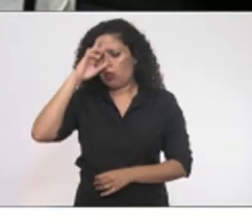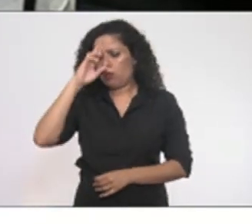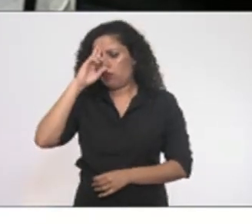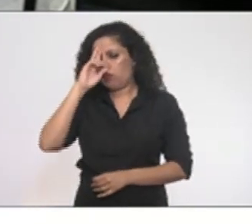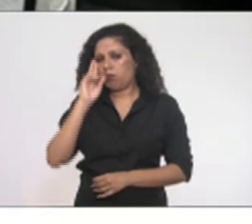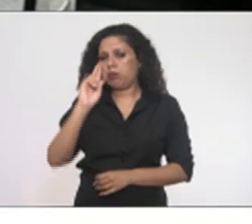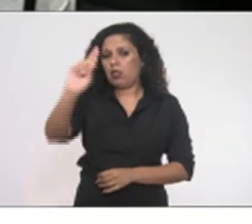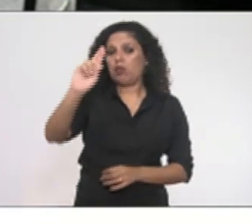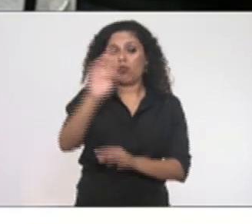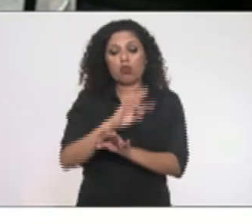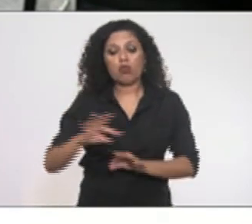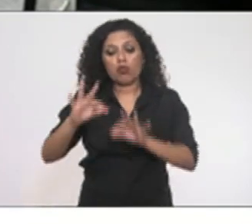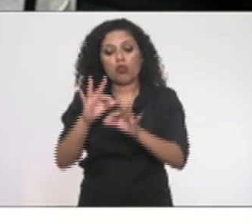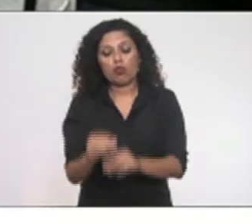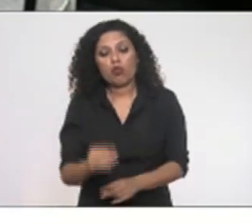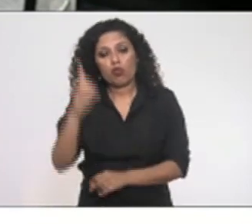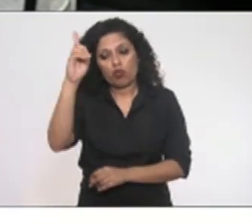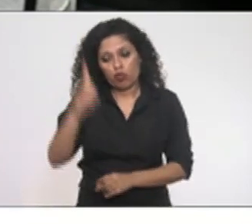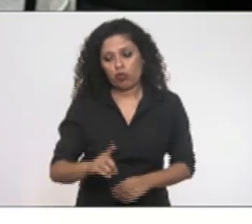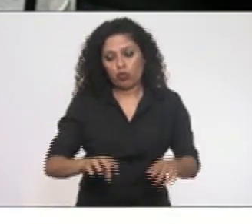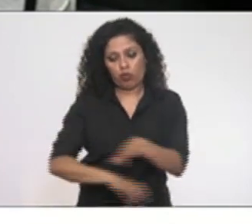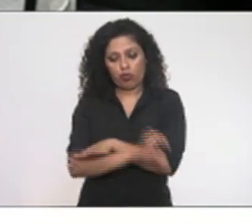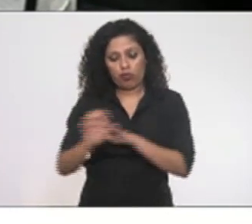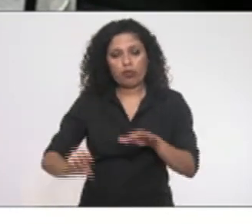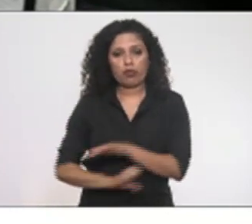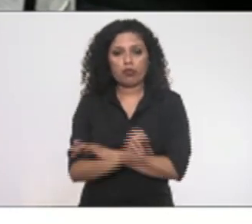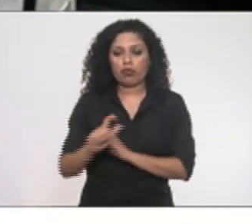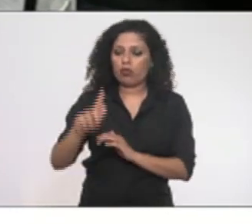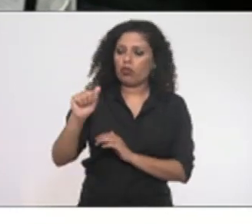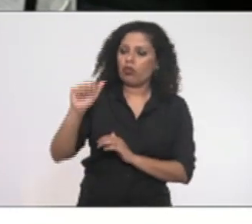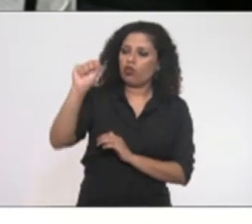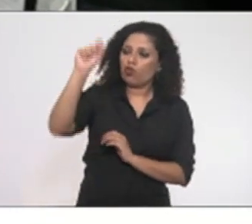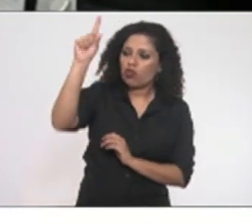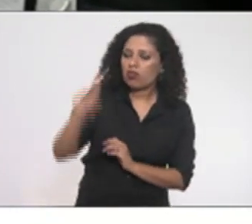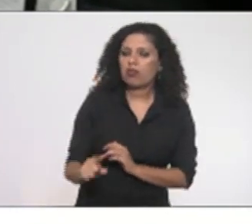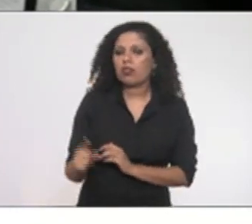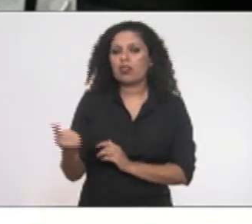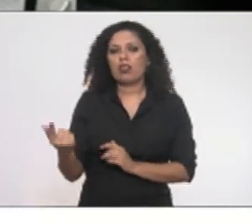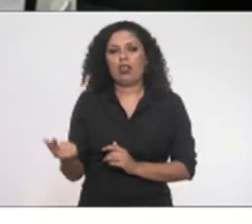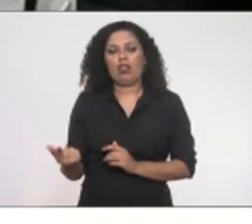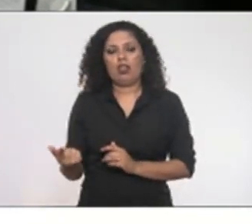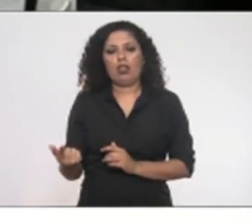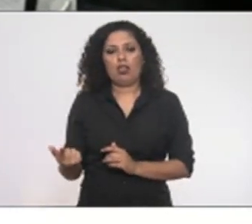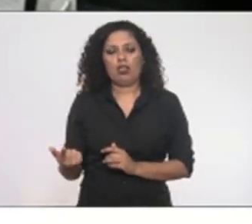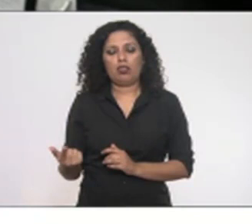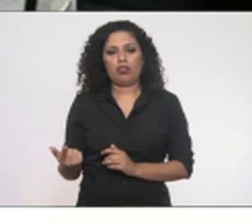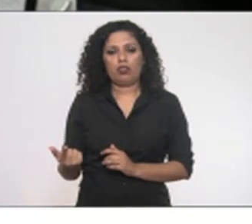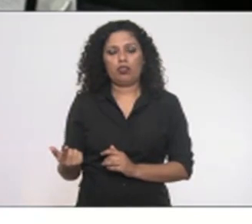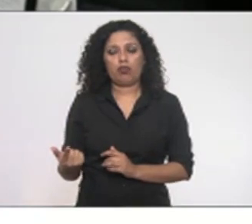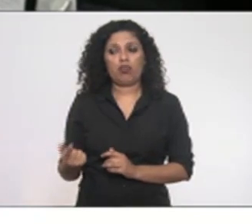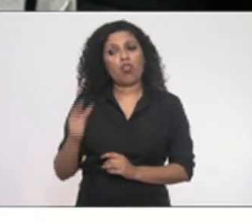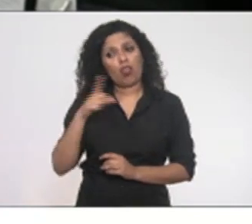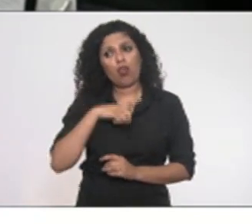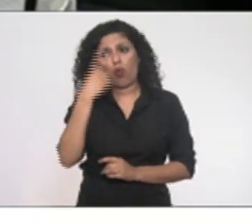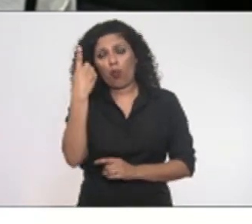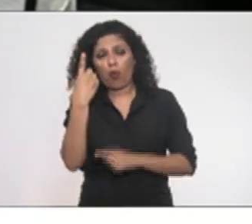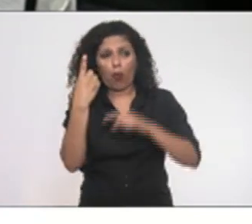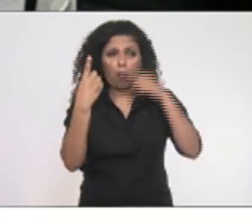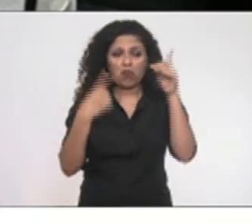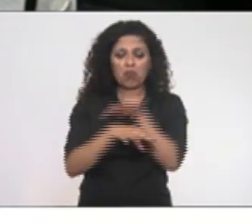basicamente, a diretoria. Todos os diretores dessas empresas eram, tirando da TBG, que tem alguns acionistas privados, outros